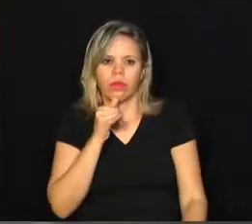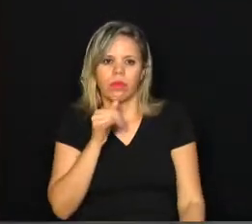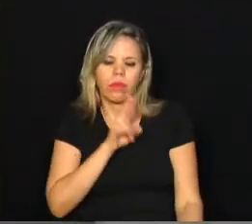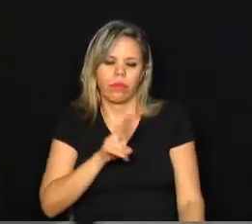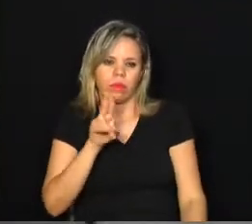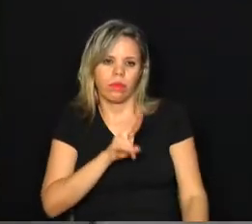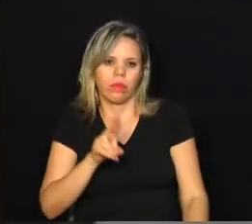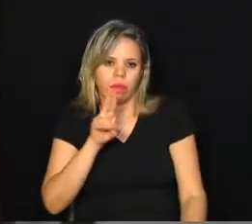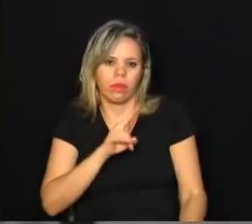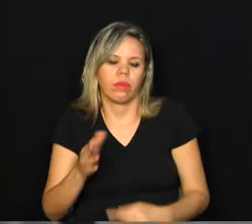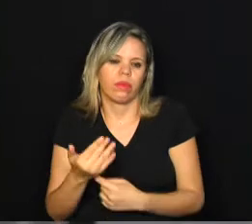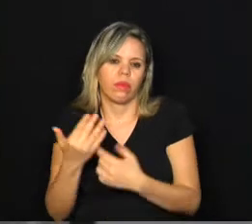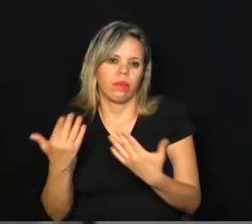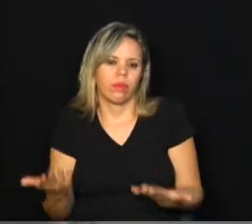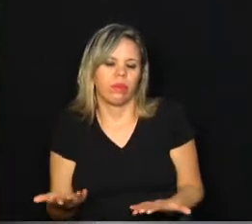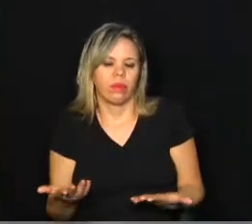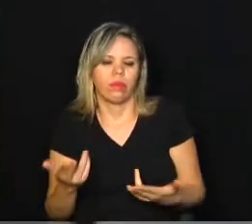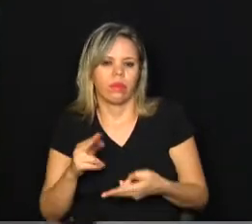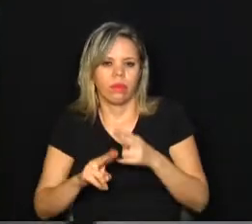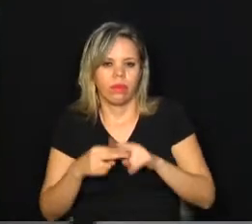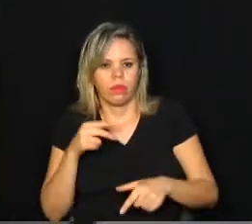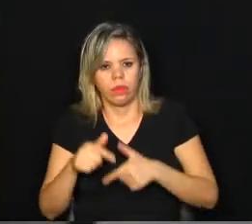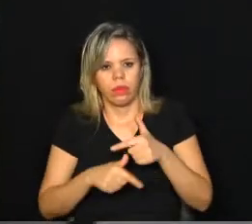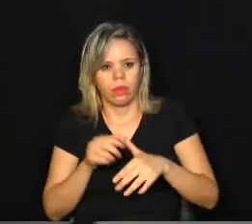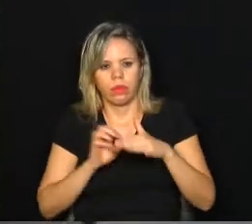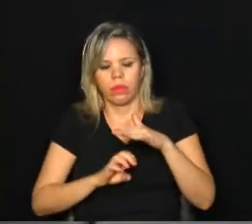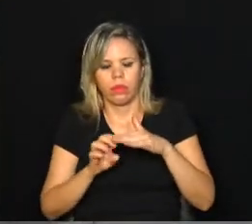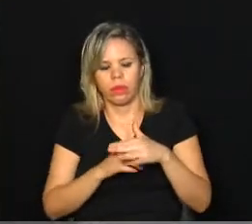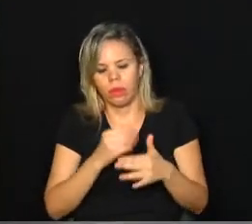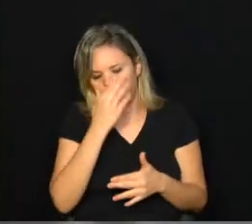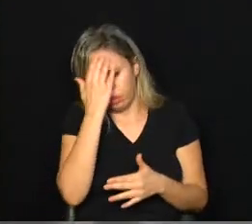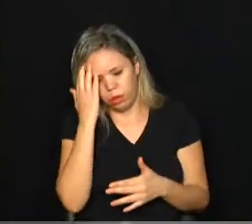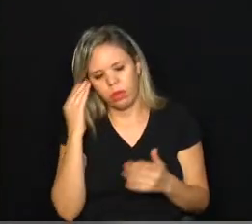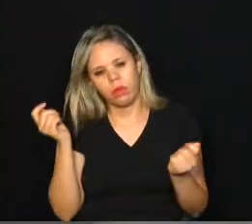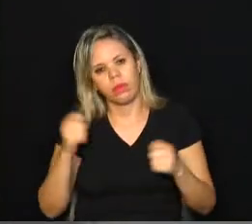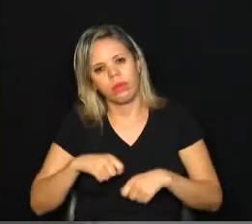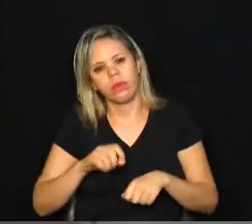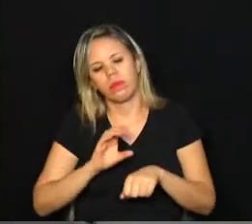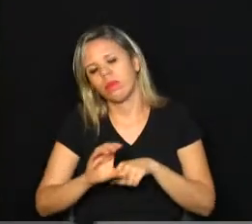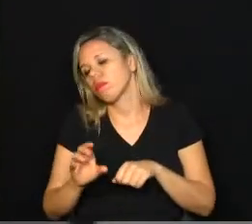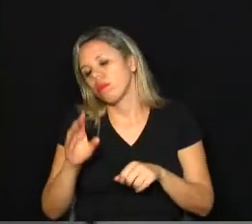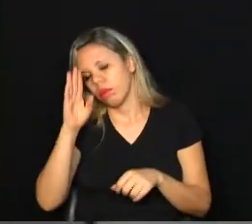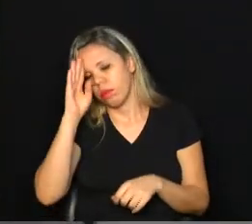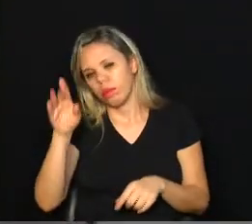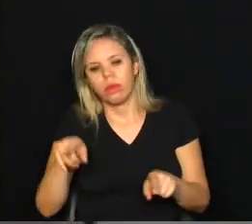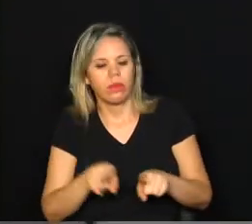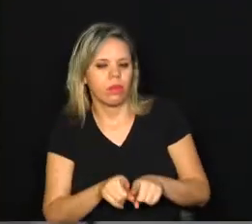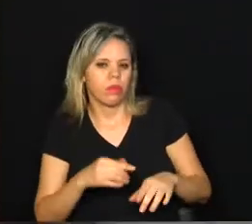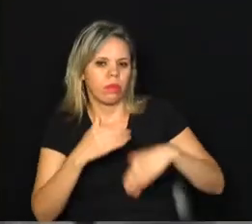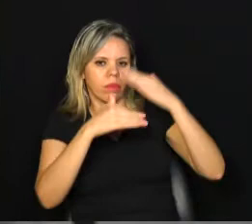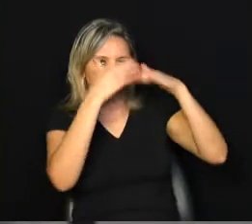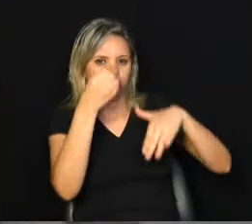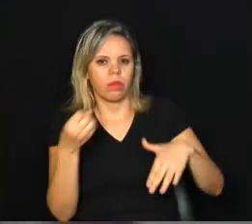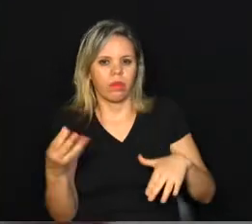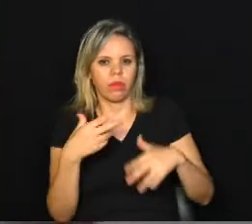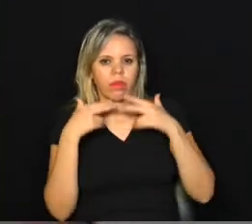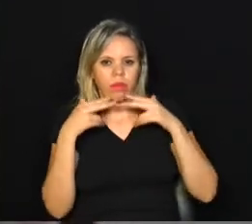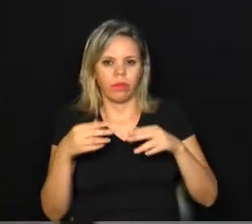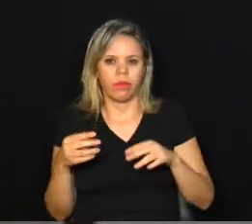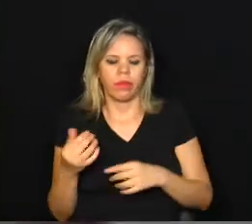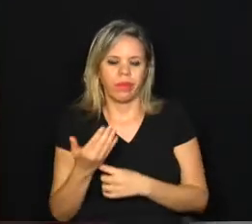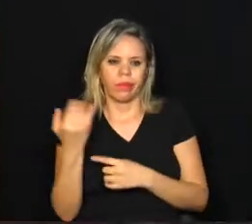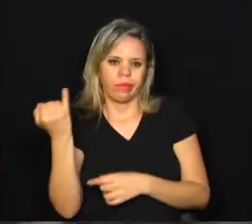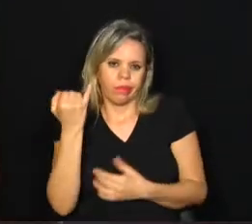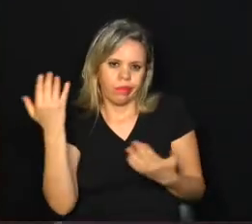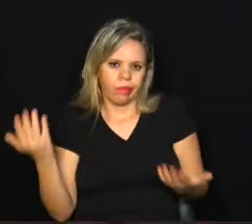utilizando parte da tecnologia. Além dos talentos que estão trabalhando nas empresas, a capacitação é fundamental, mas também o desenvolvimento de novas tecnologias é